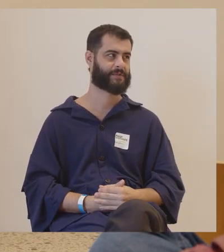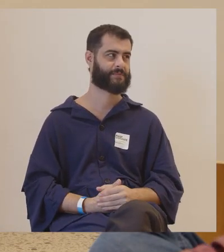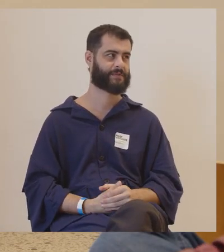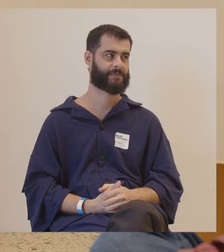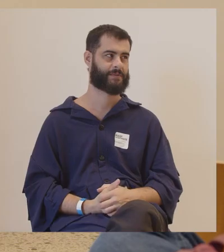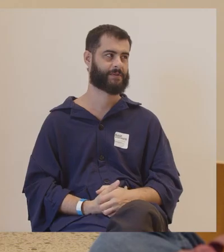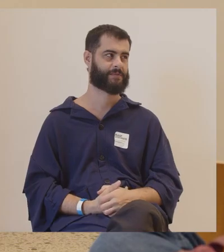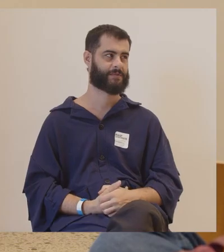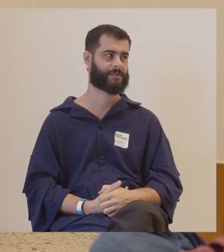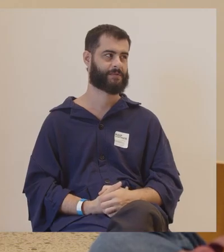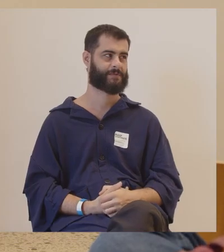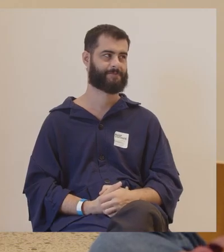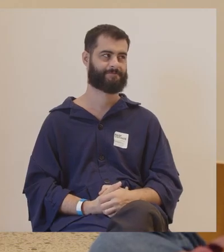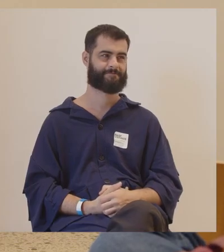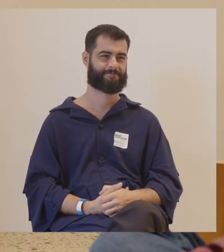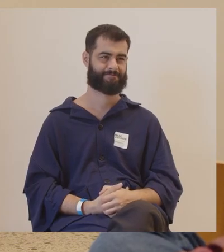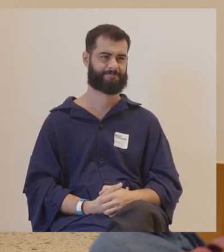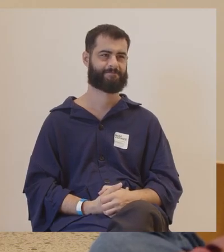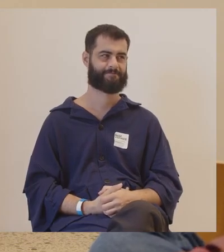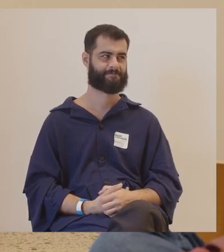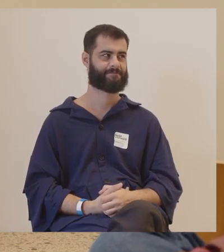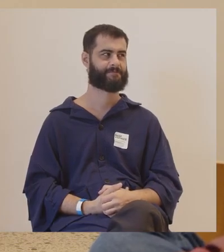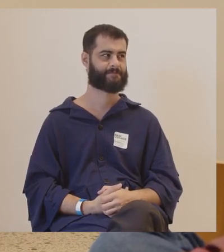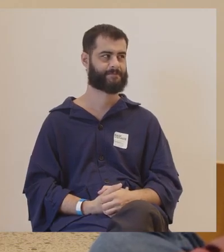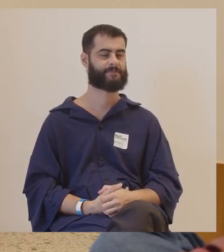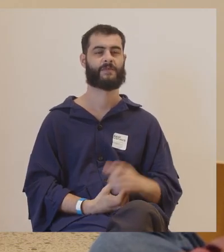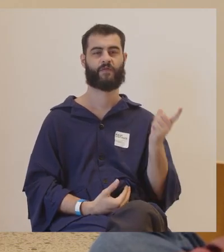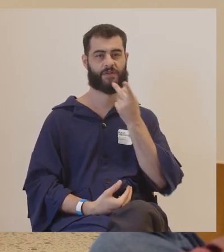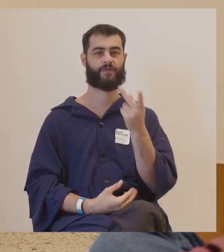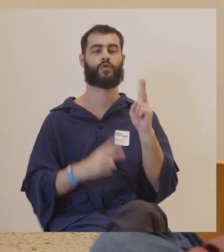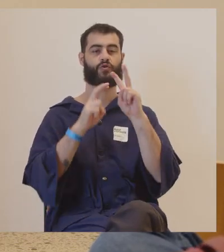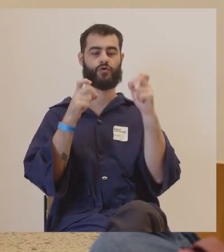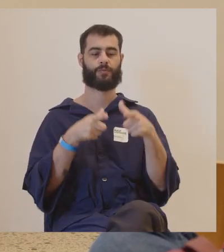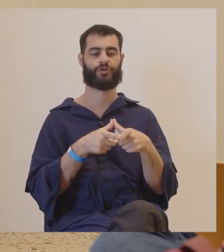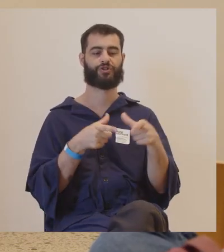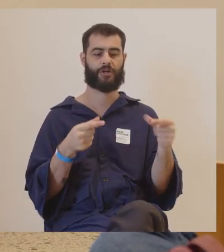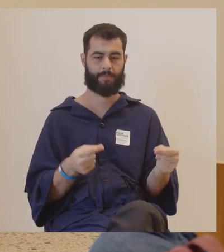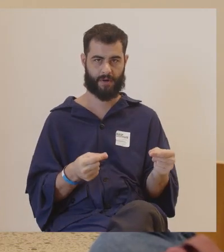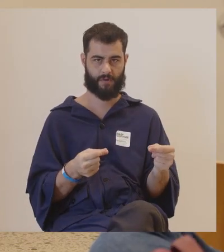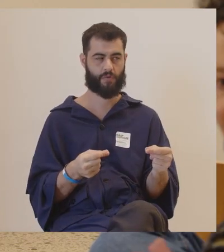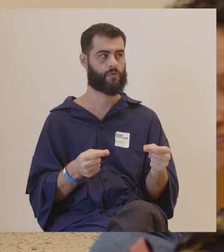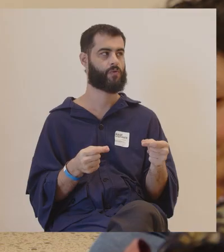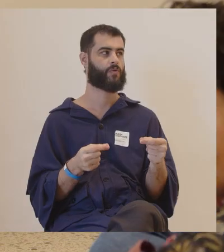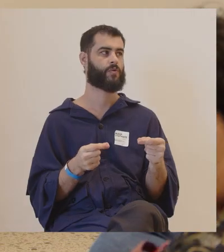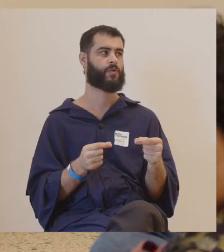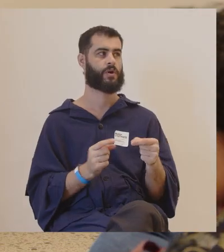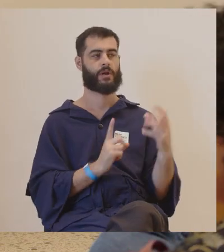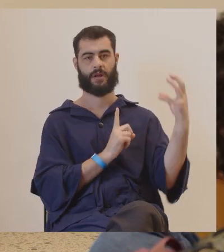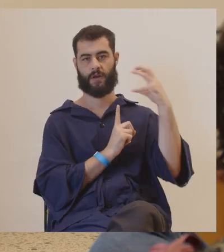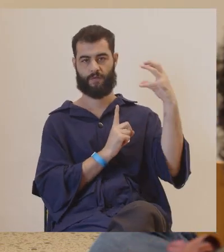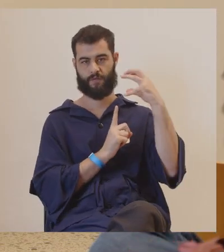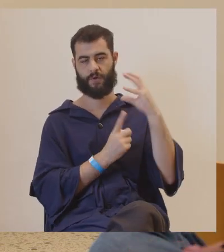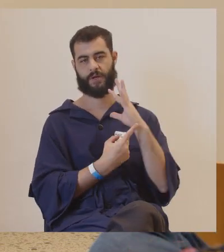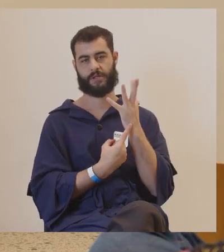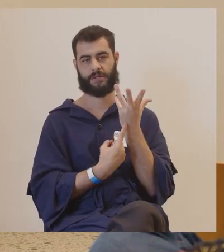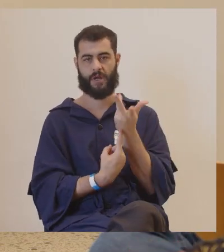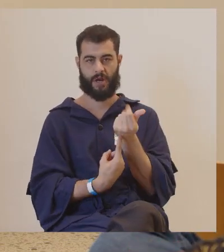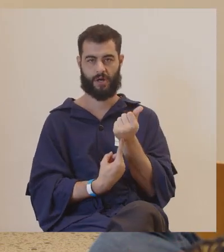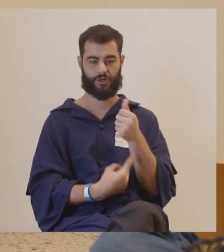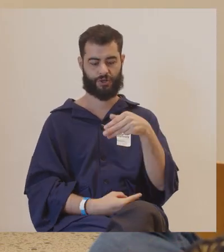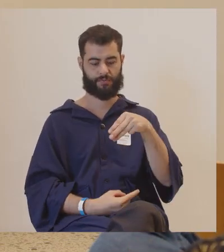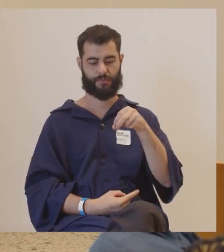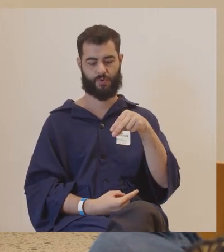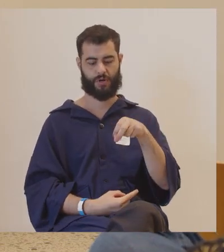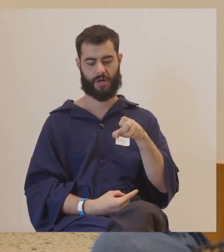Você falou um pouco sobre a questão do japonismo, né? Um pouco não, bastante sobre o japonismo na questão da arte do Monet. Eu